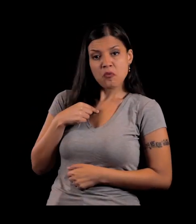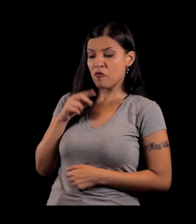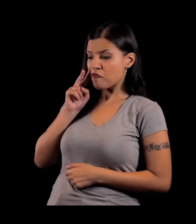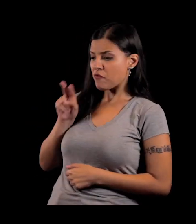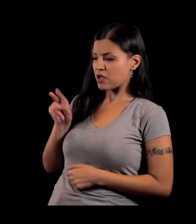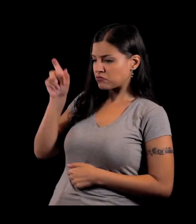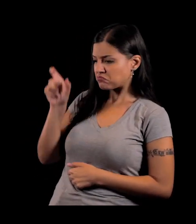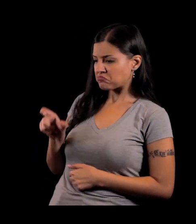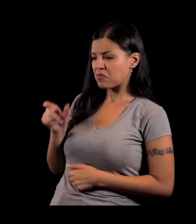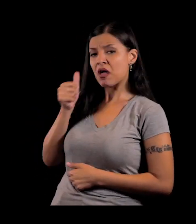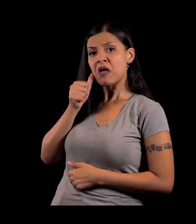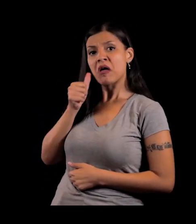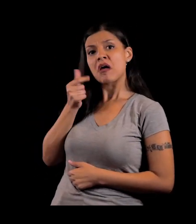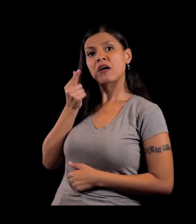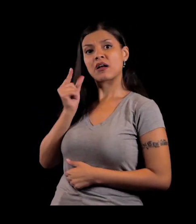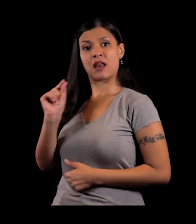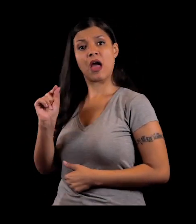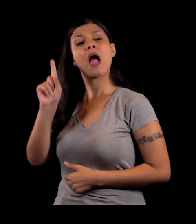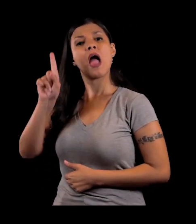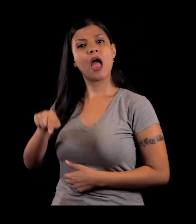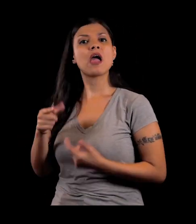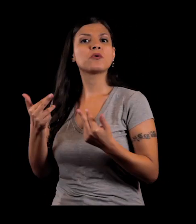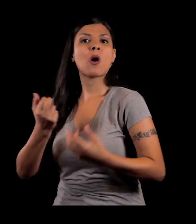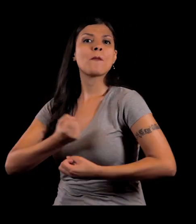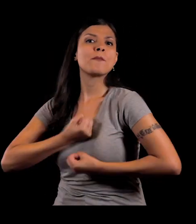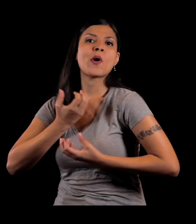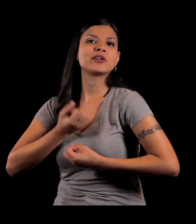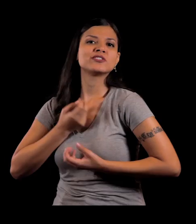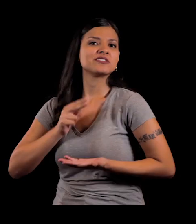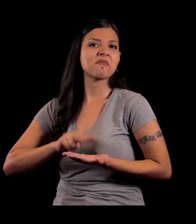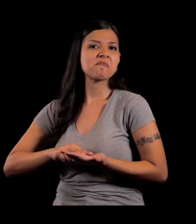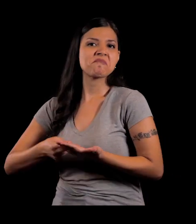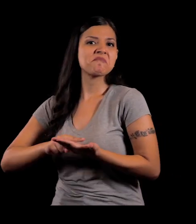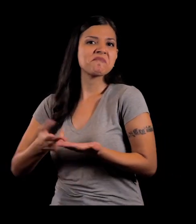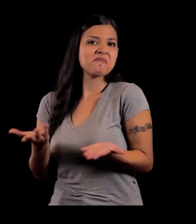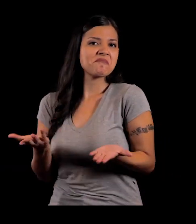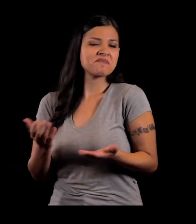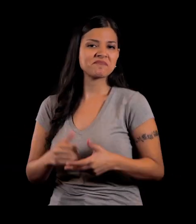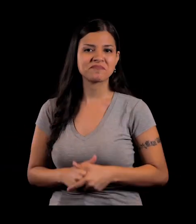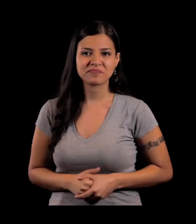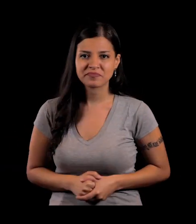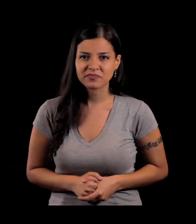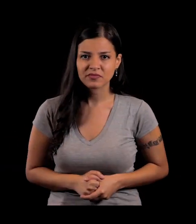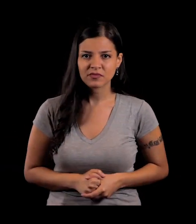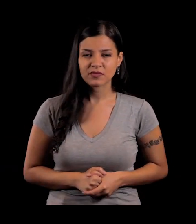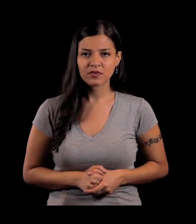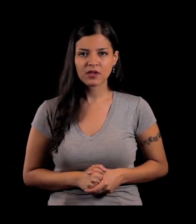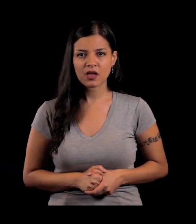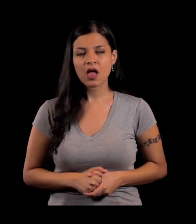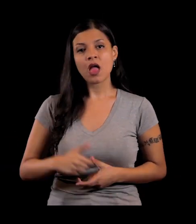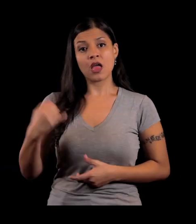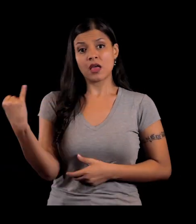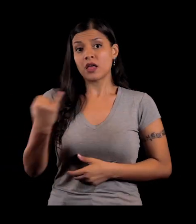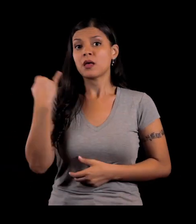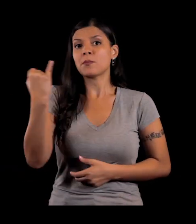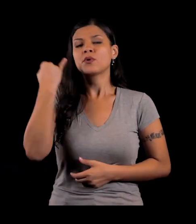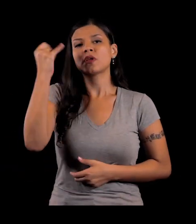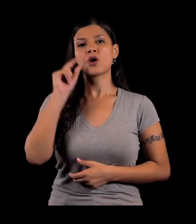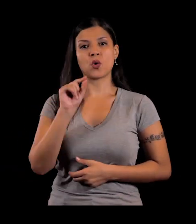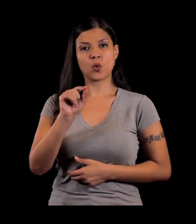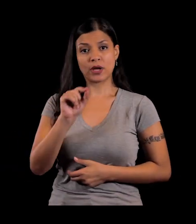trato-a como uma poeta, uma poetisa. O mais importante é recuperar o